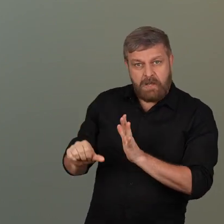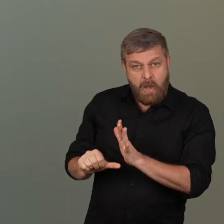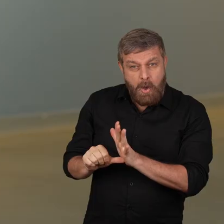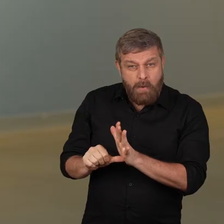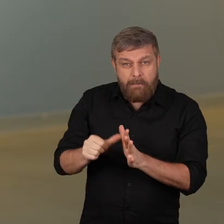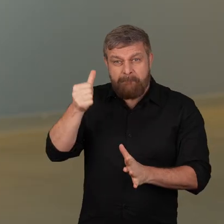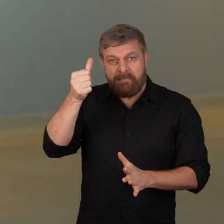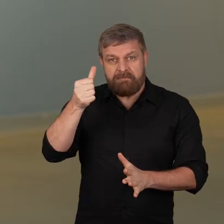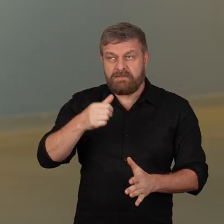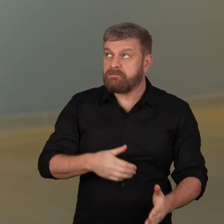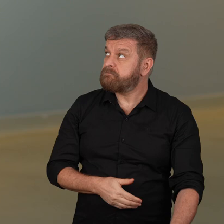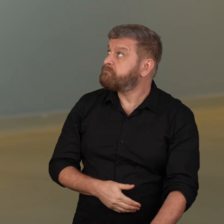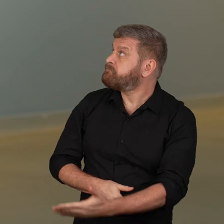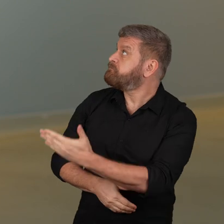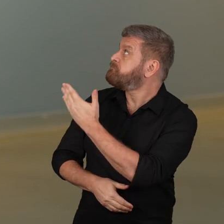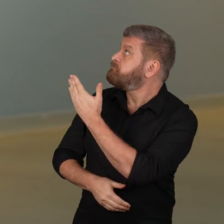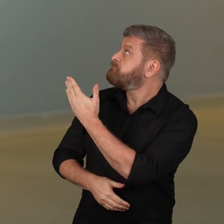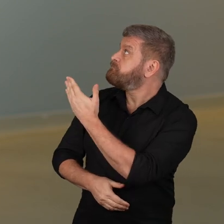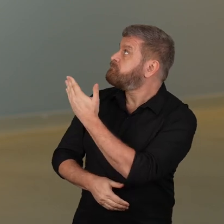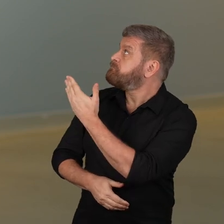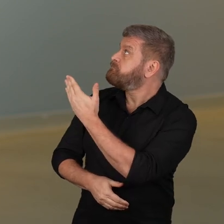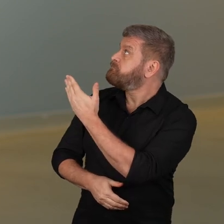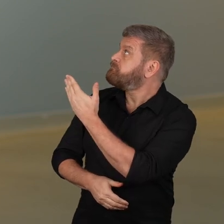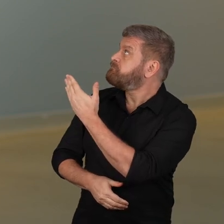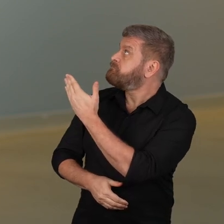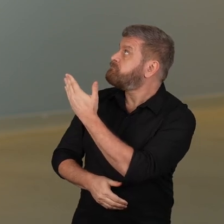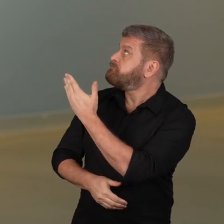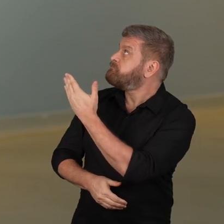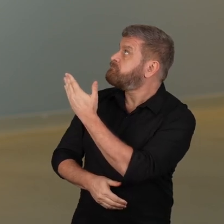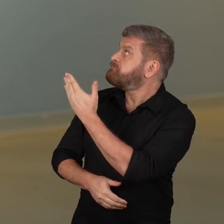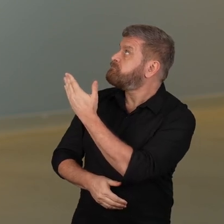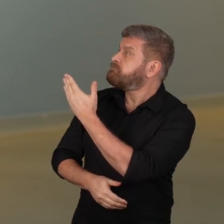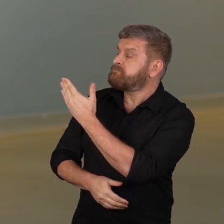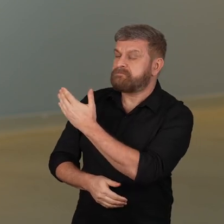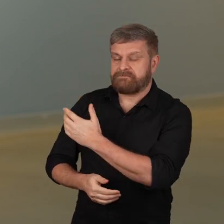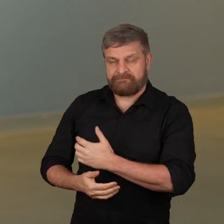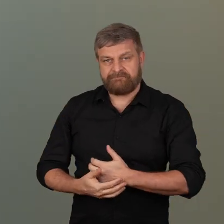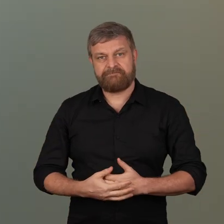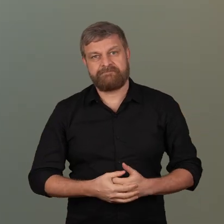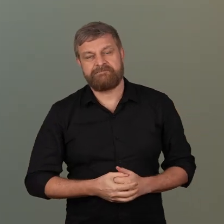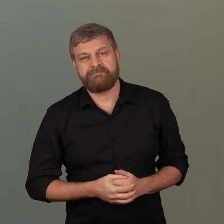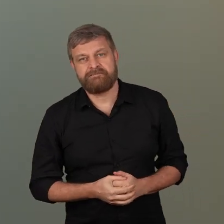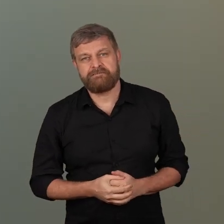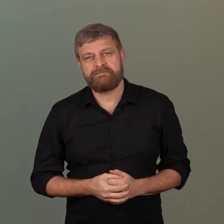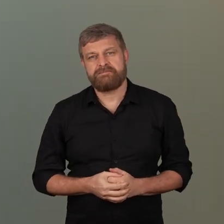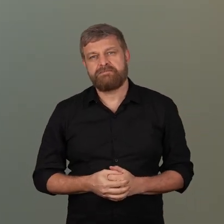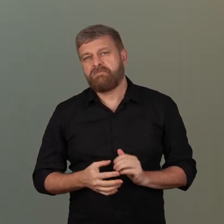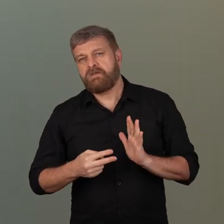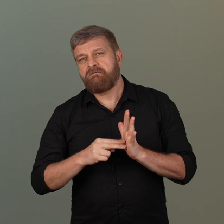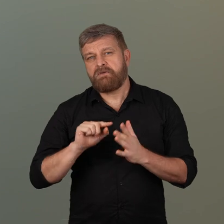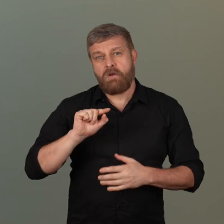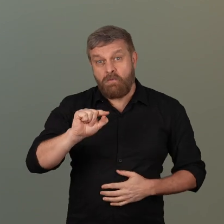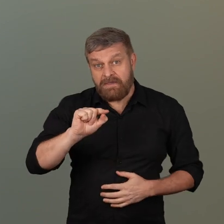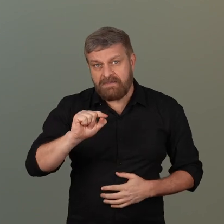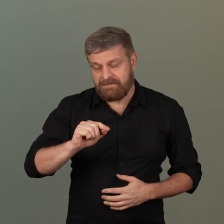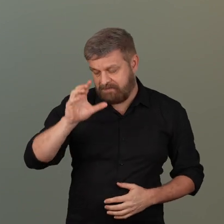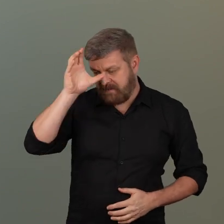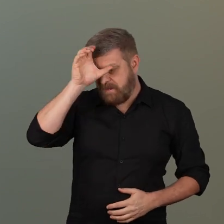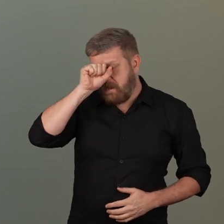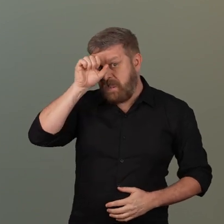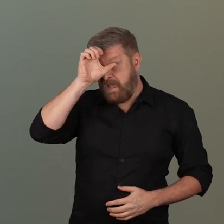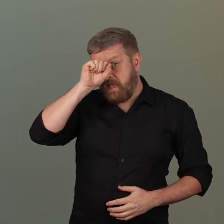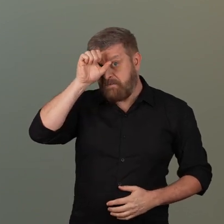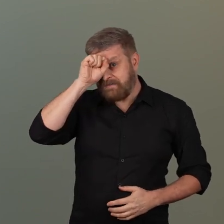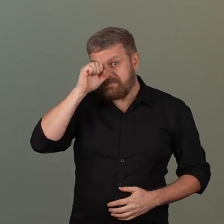primeiro, as cegueiras do conhecimento, o erro e a ilusão. O título na tela. Aprendizagem de